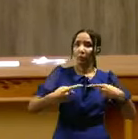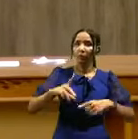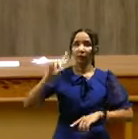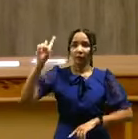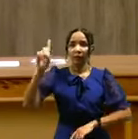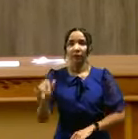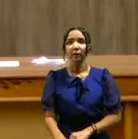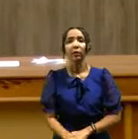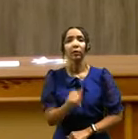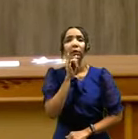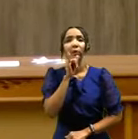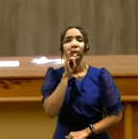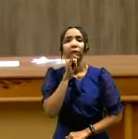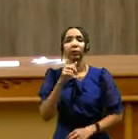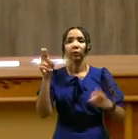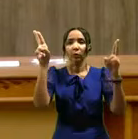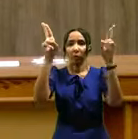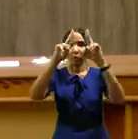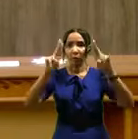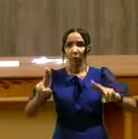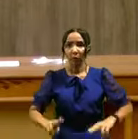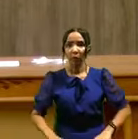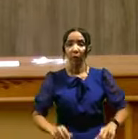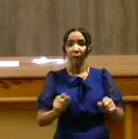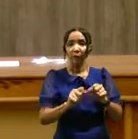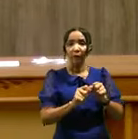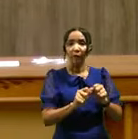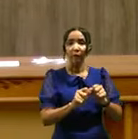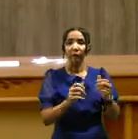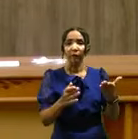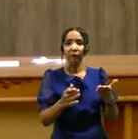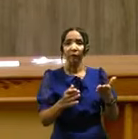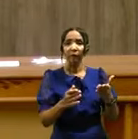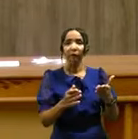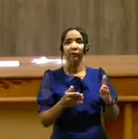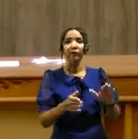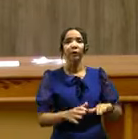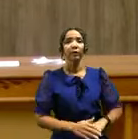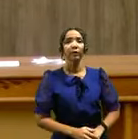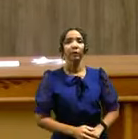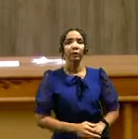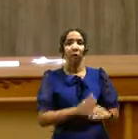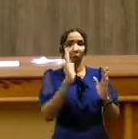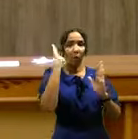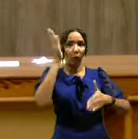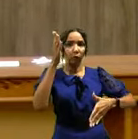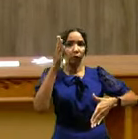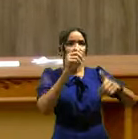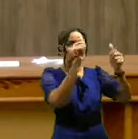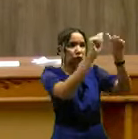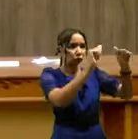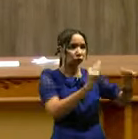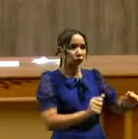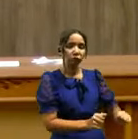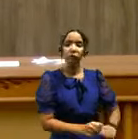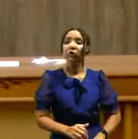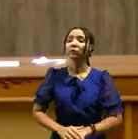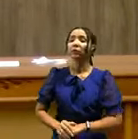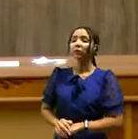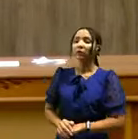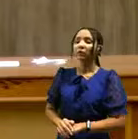Aí ele chegou e disse sadra quando vocês ouvirem de novo o som do pfar da gaita do fle